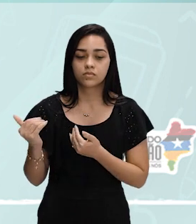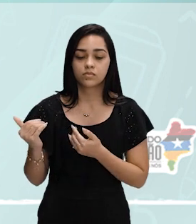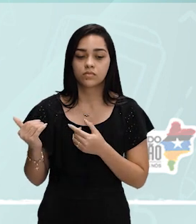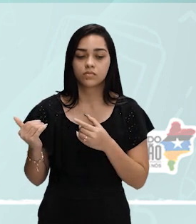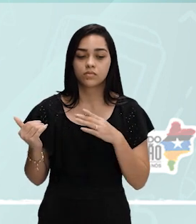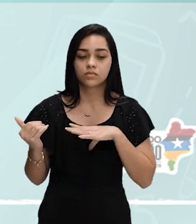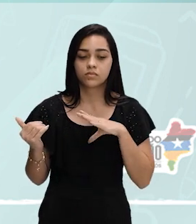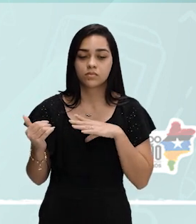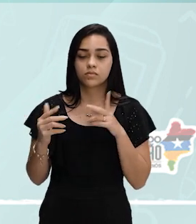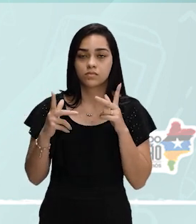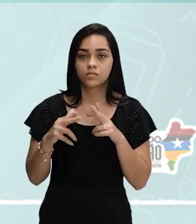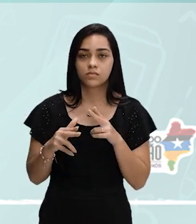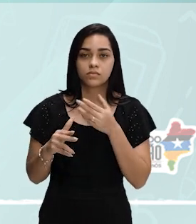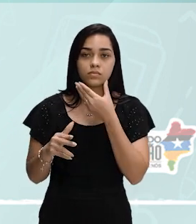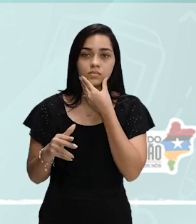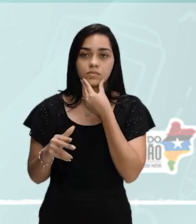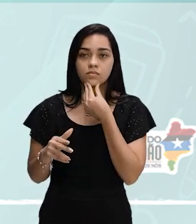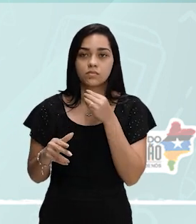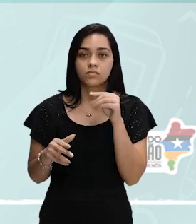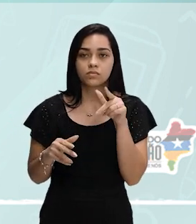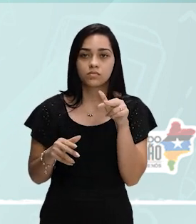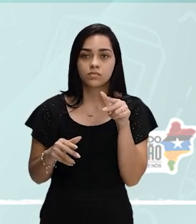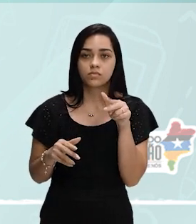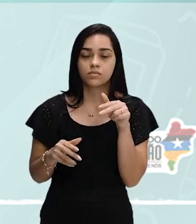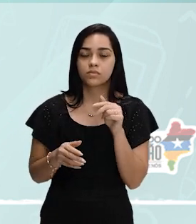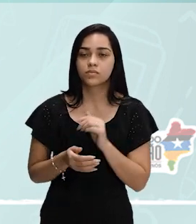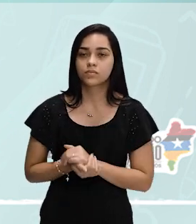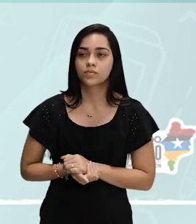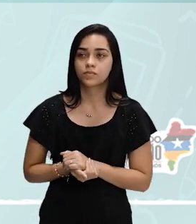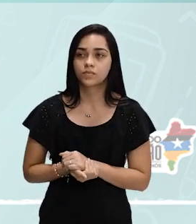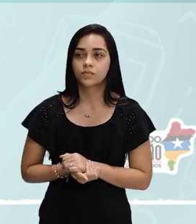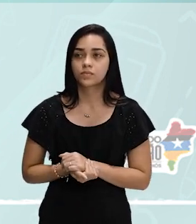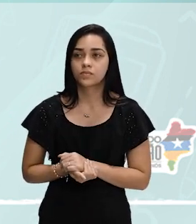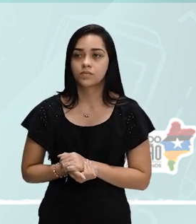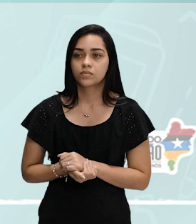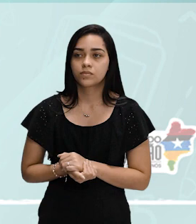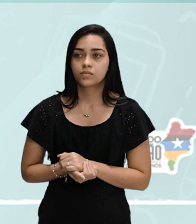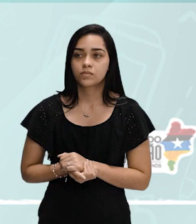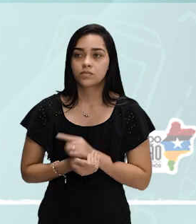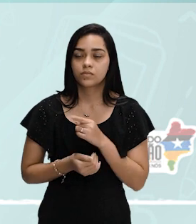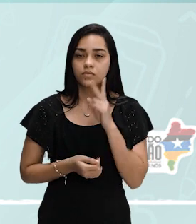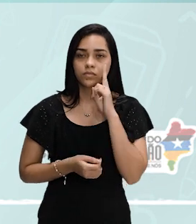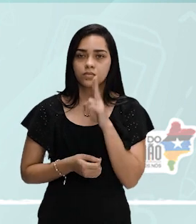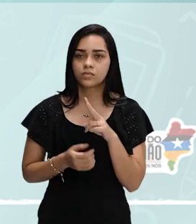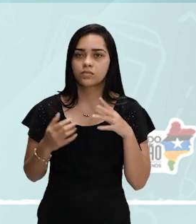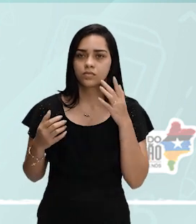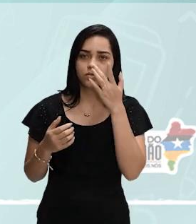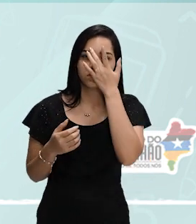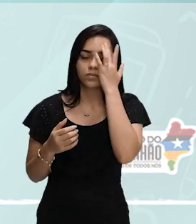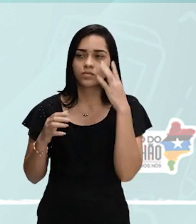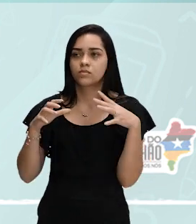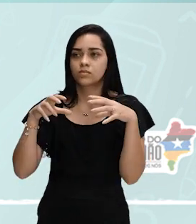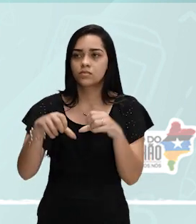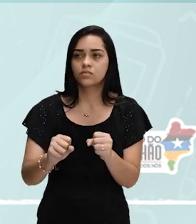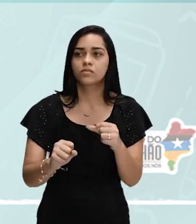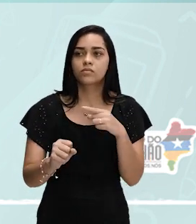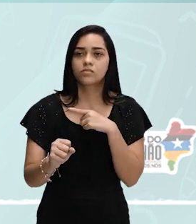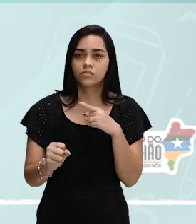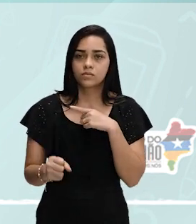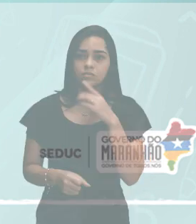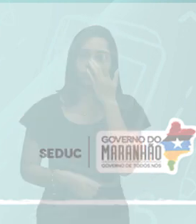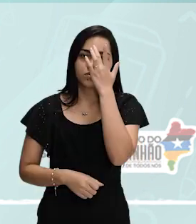nome Poti, a quem o jovem português tratava como irmão. Então aqui você já vê que o colonizador consegue conquistar